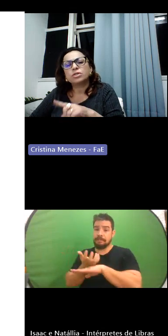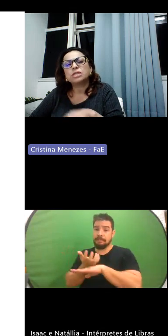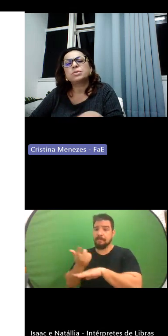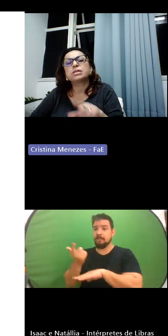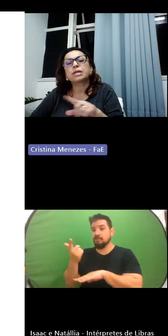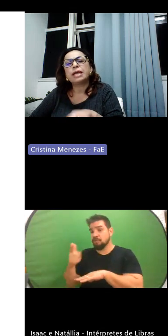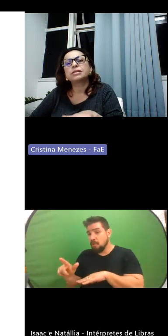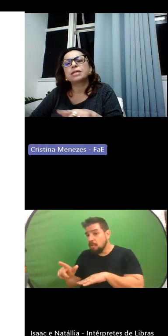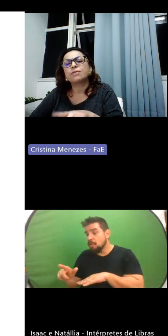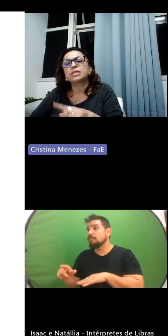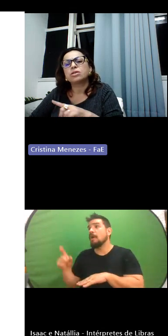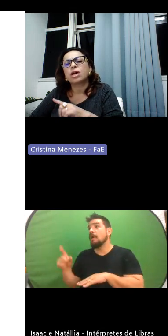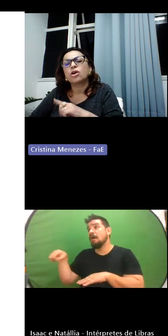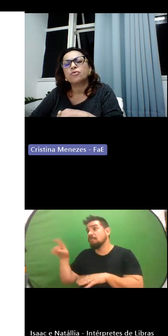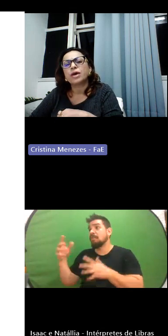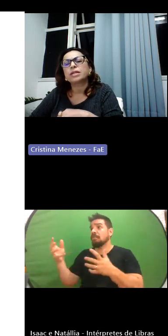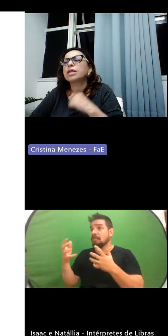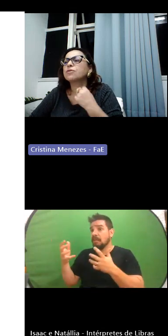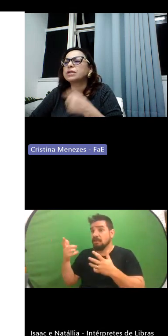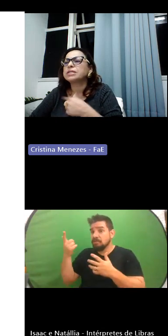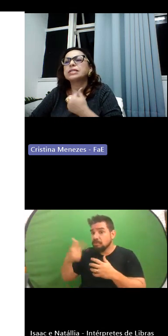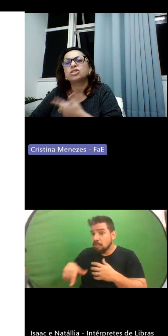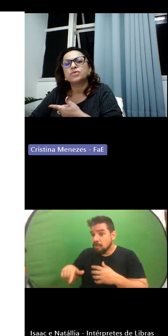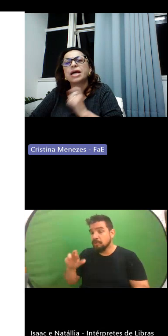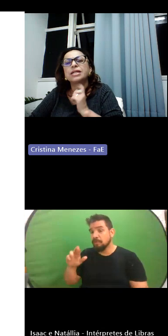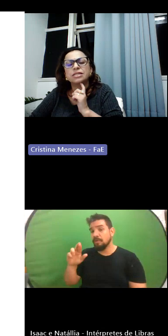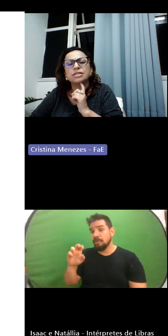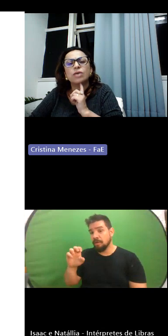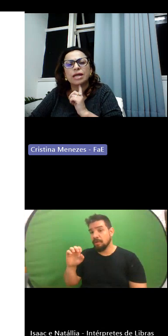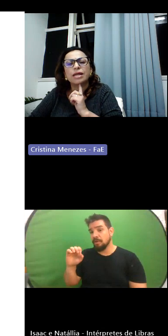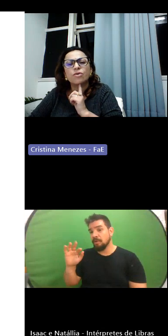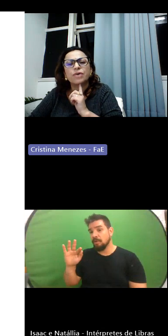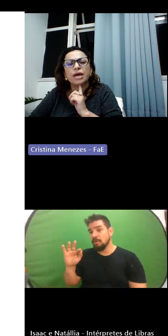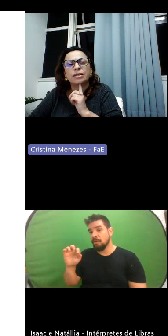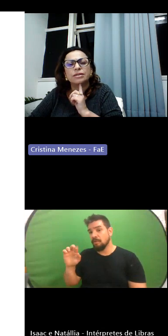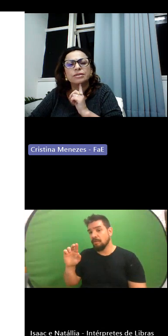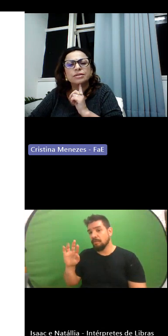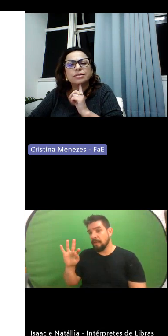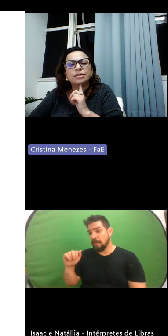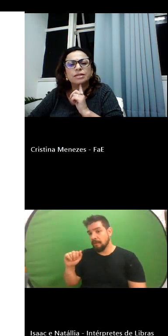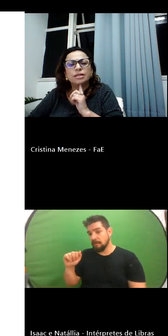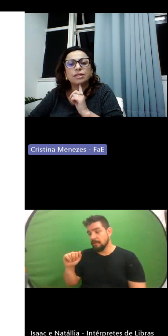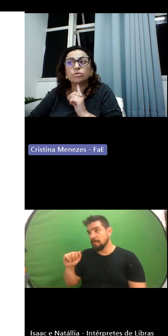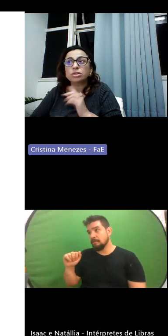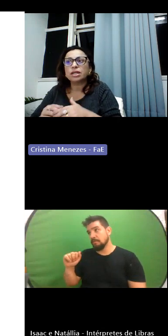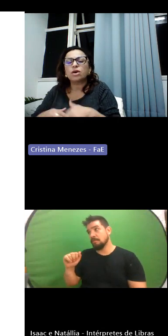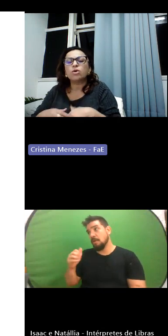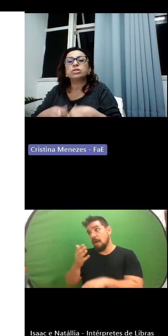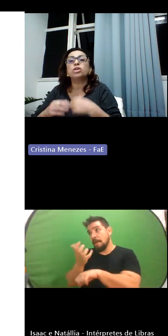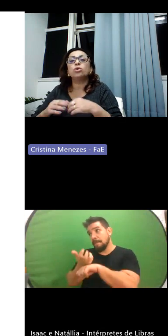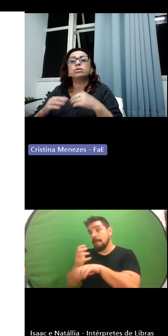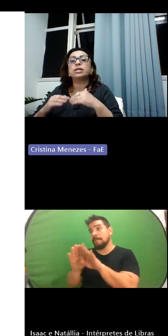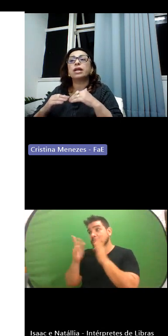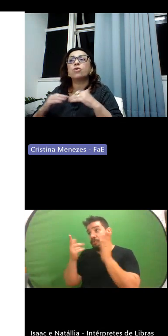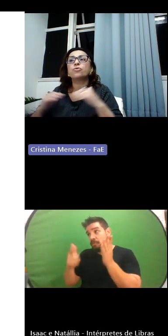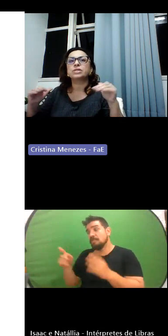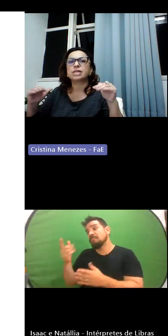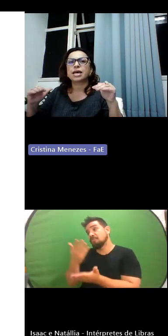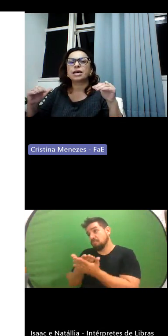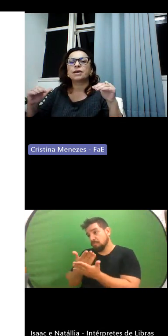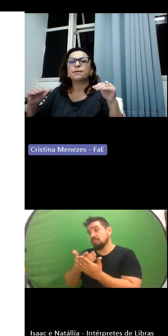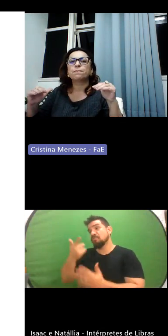aí quem está fazendo a reoferta tem que fazer as atividades que estão lá da reoferta. Então, se